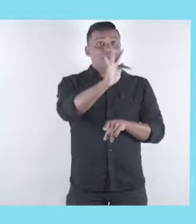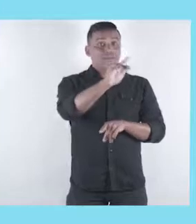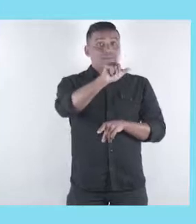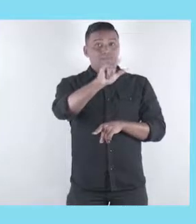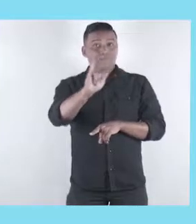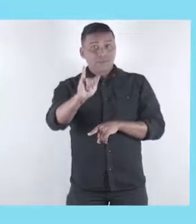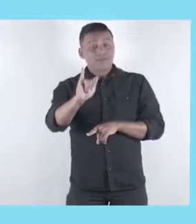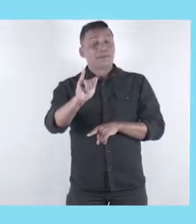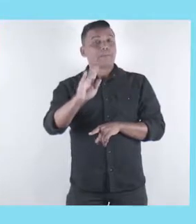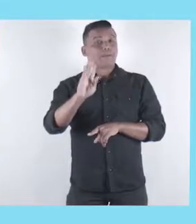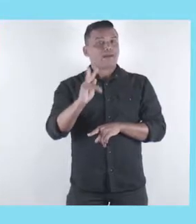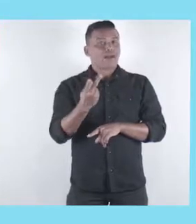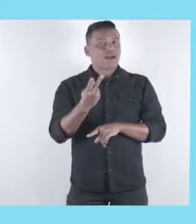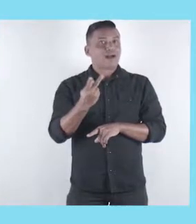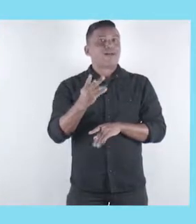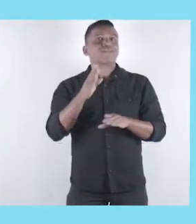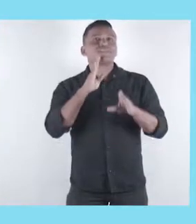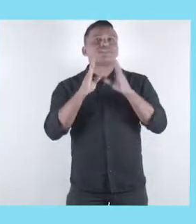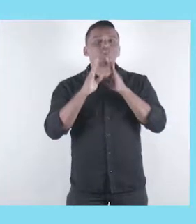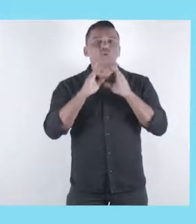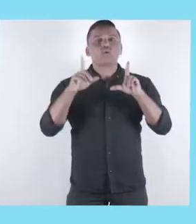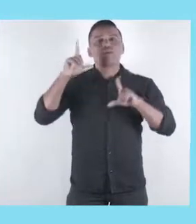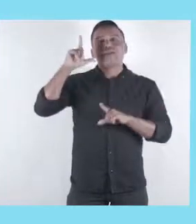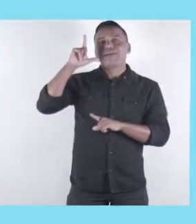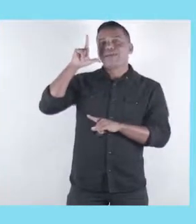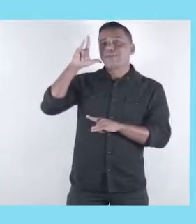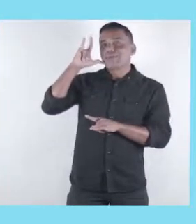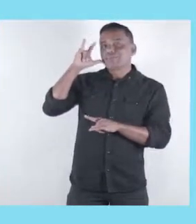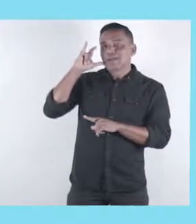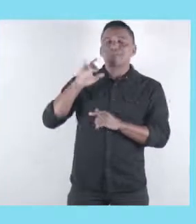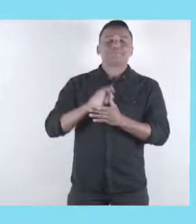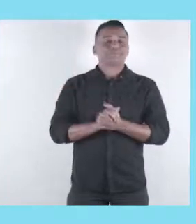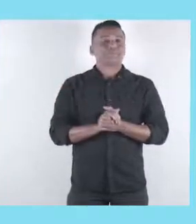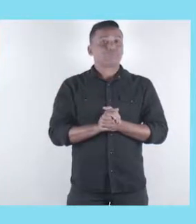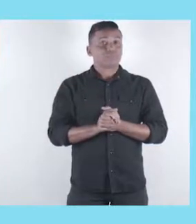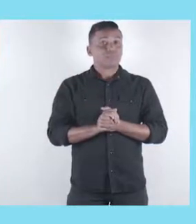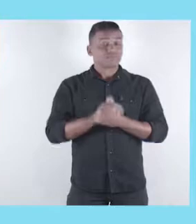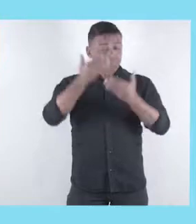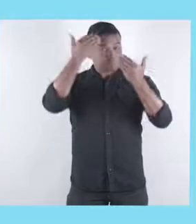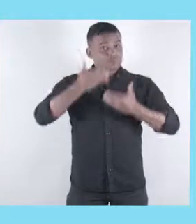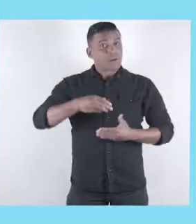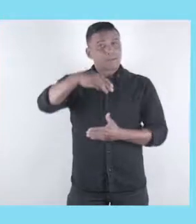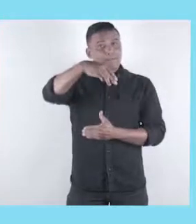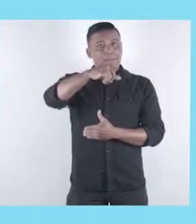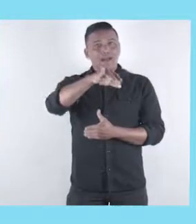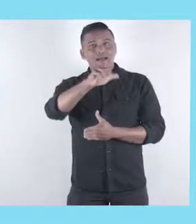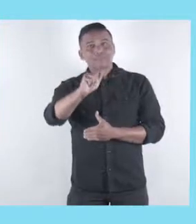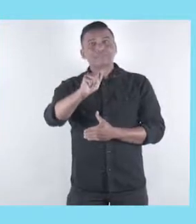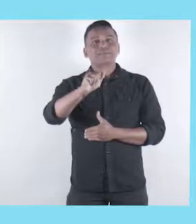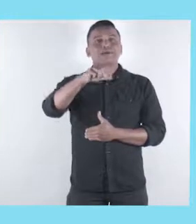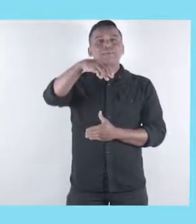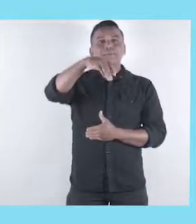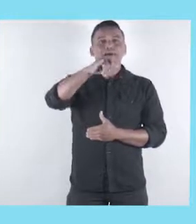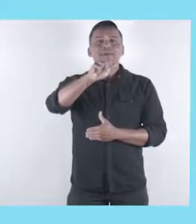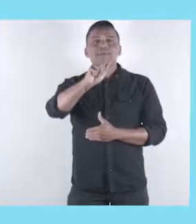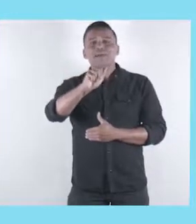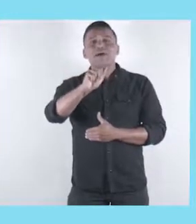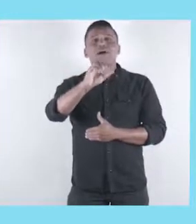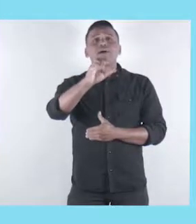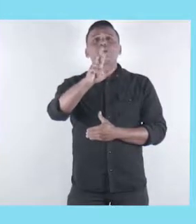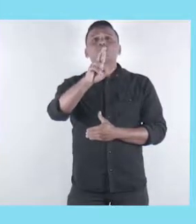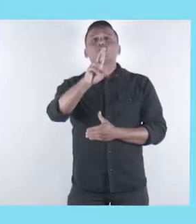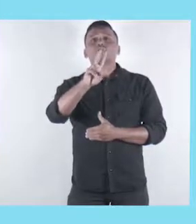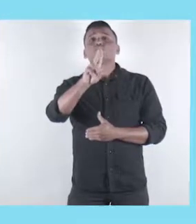Facebook e no Instagram eu sou Márcia Maria Cruz sou negra de pele clara e